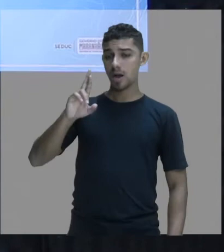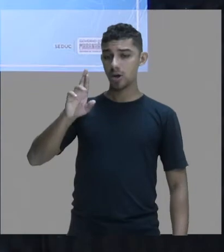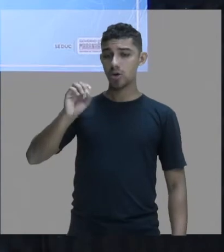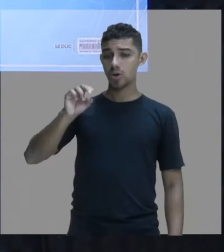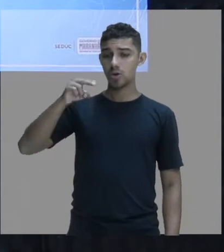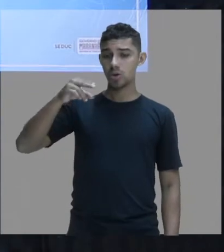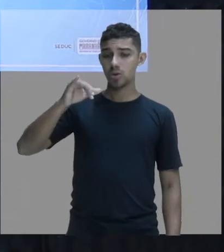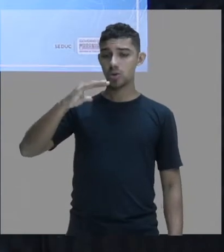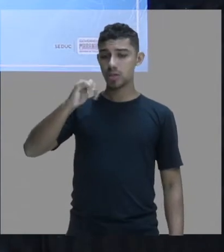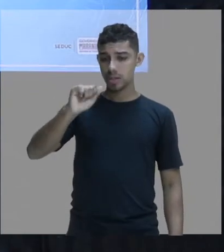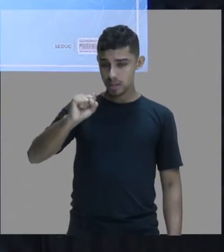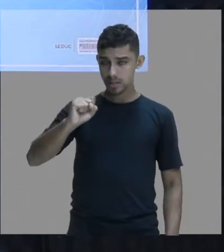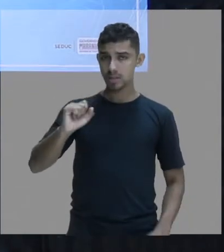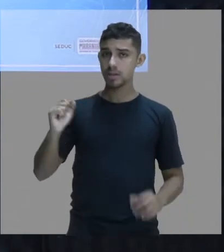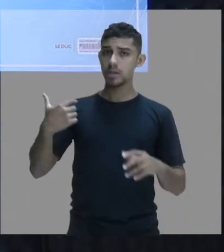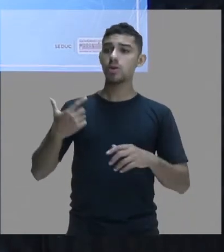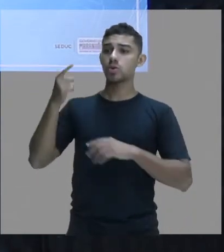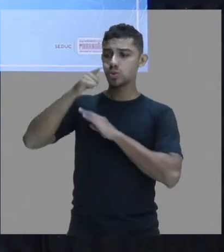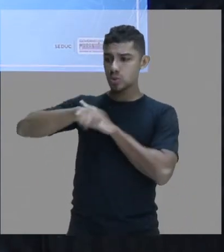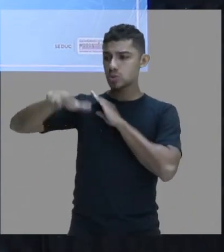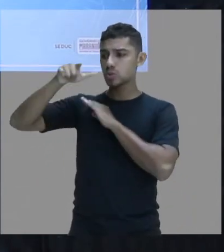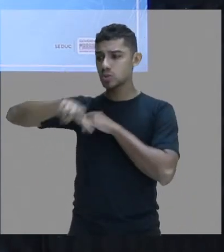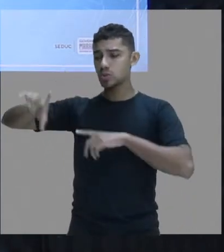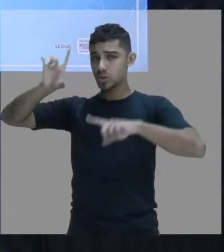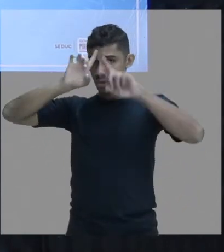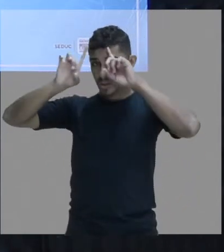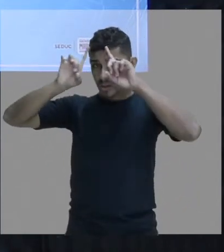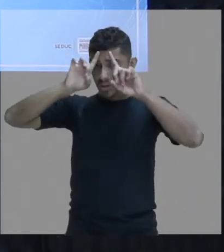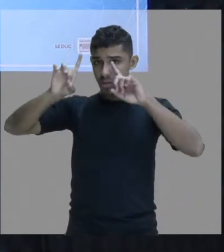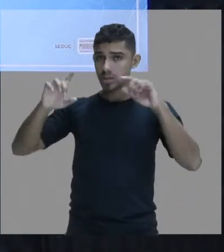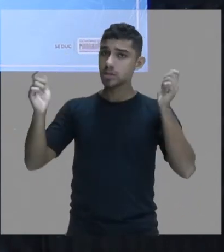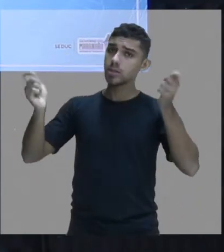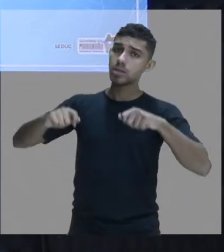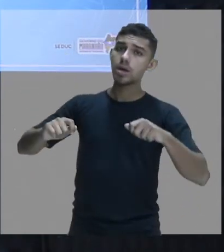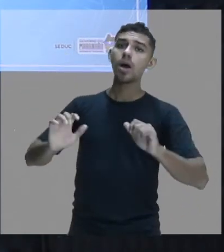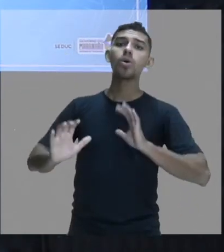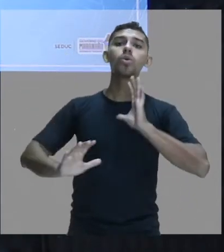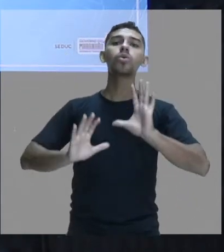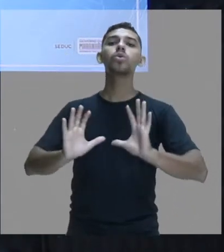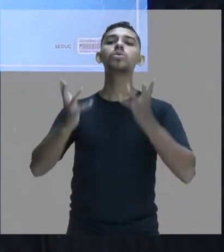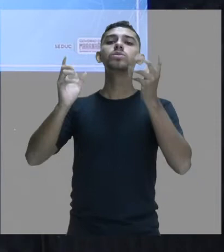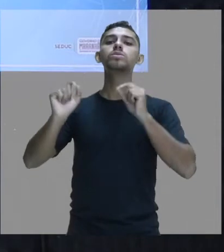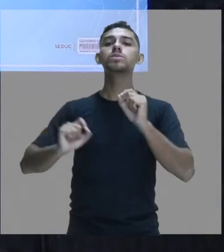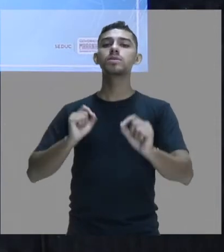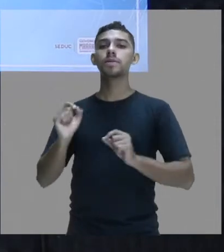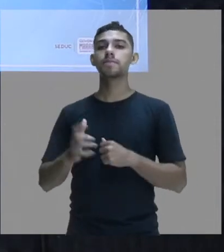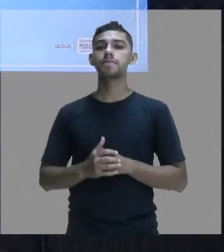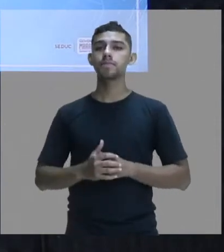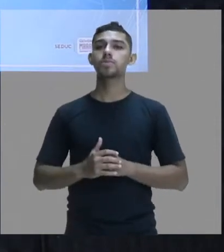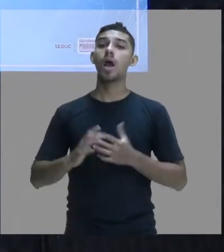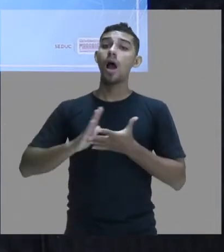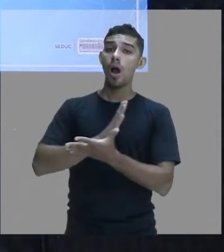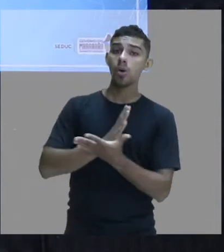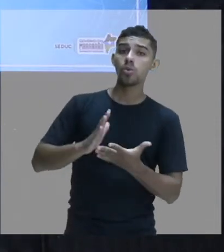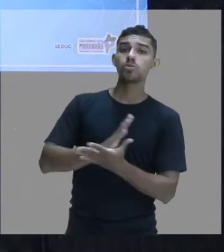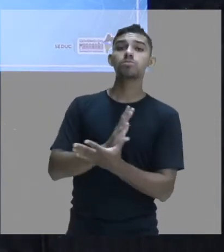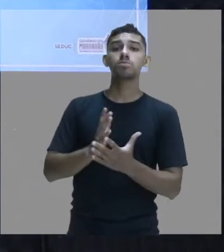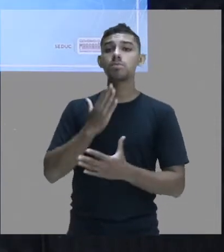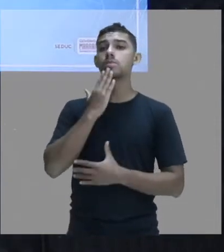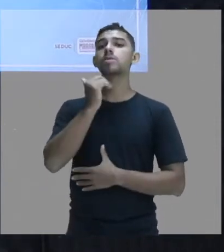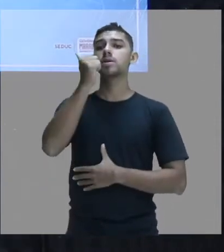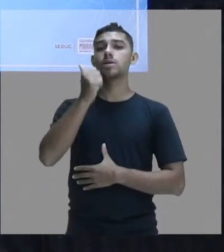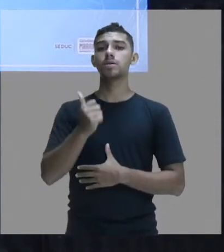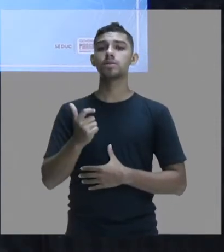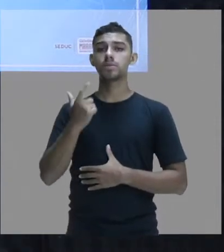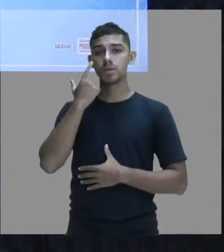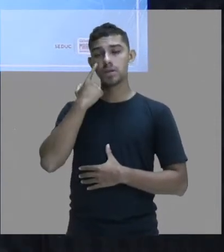começo a fazer isso rotineiramente no meu cotidiano, o que acontece? Algumas coisas vão começar a